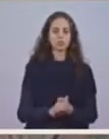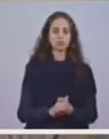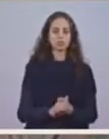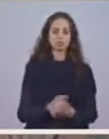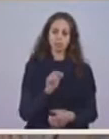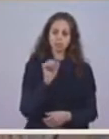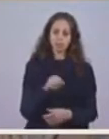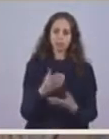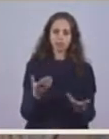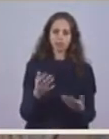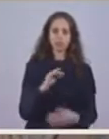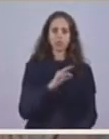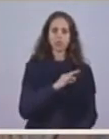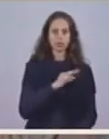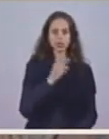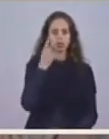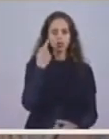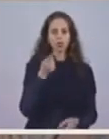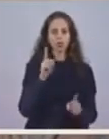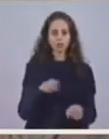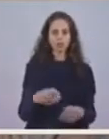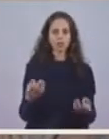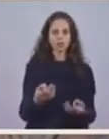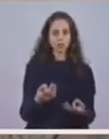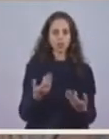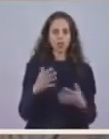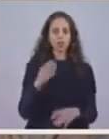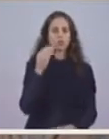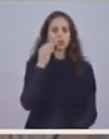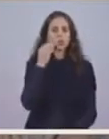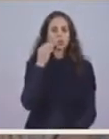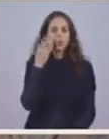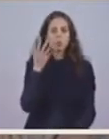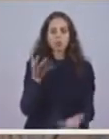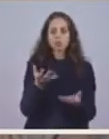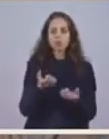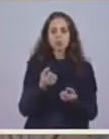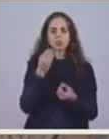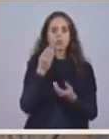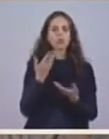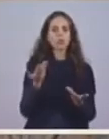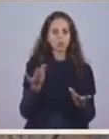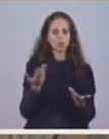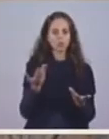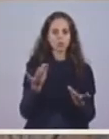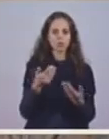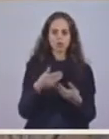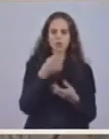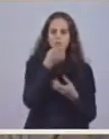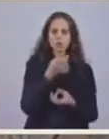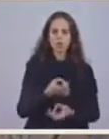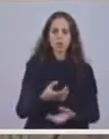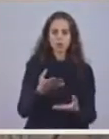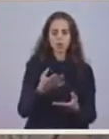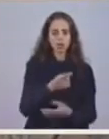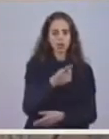Sim, o Senhor ressuscitou, mas como o vamos acolher? Como vamos permitir que